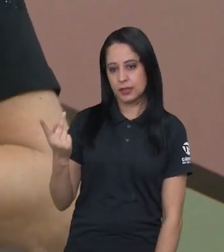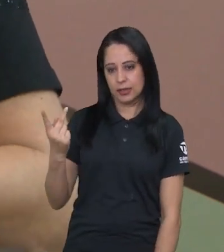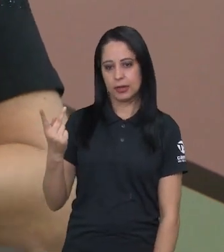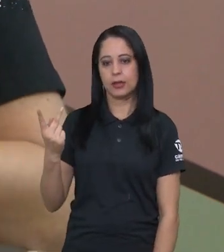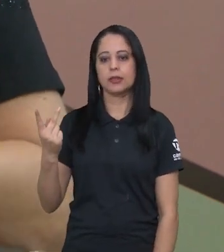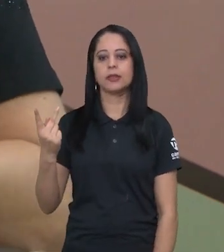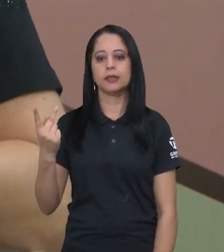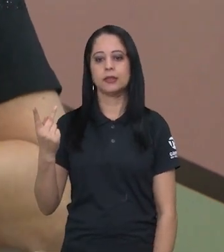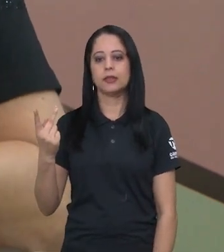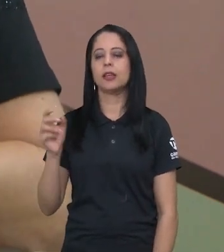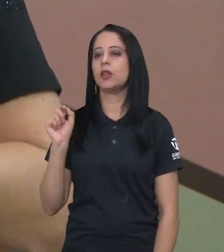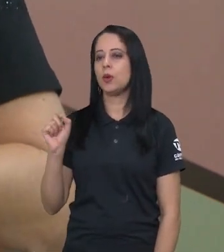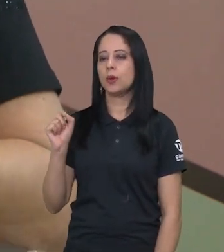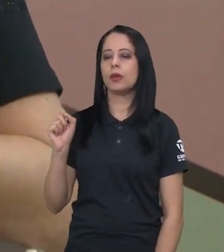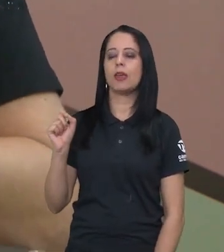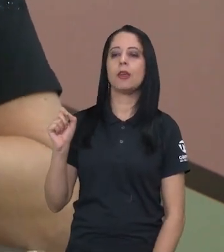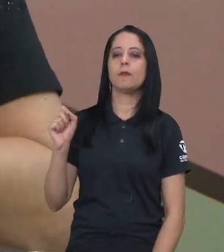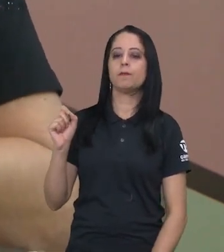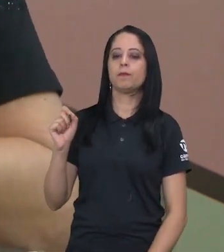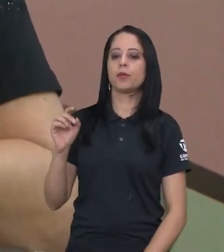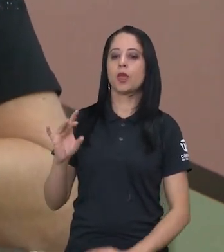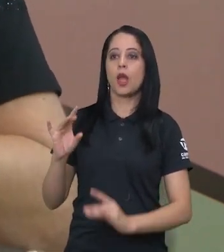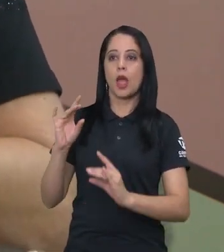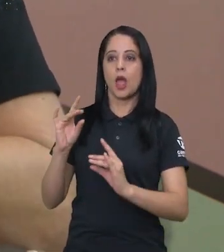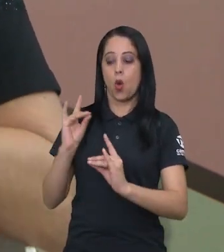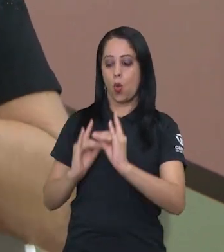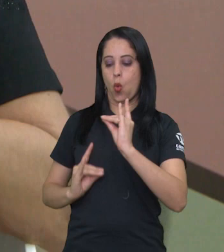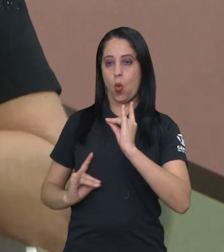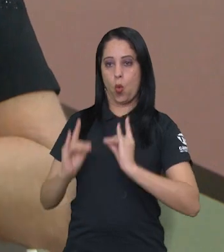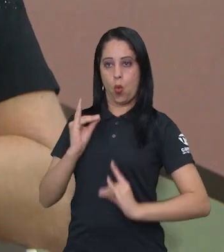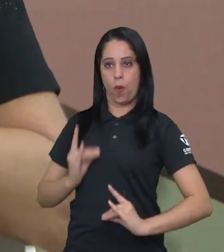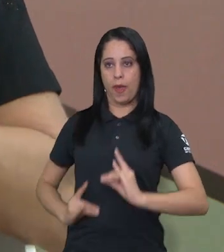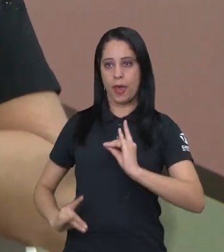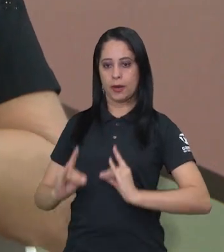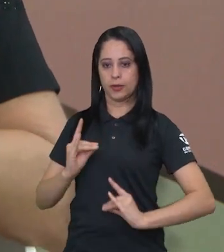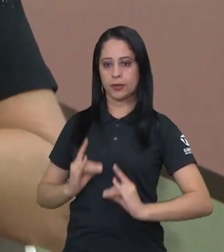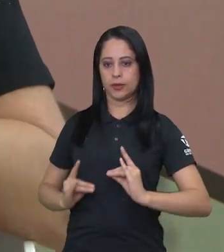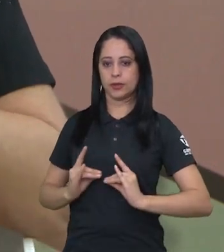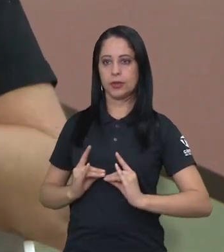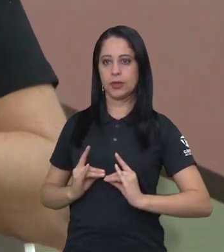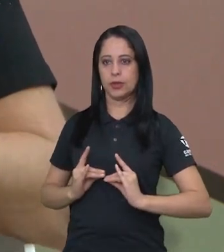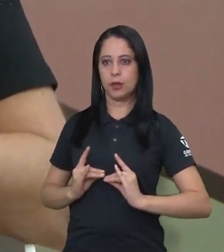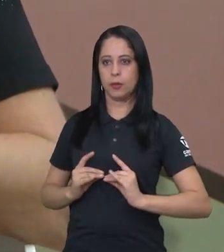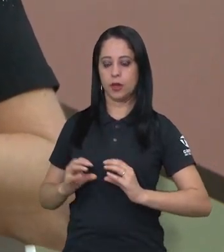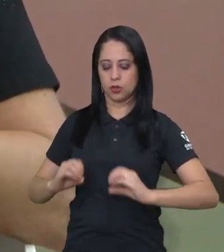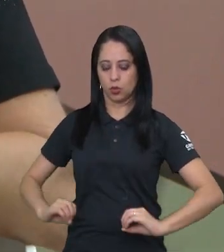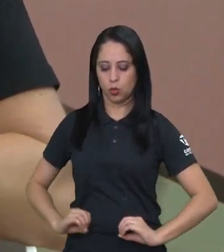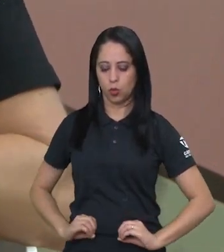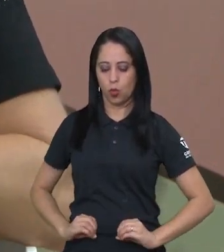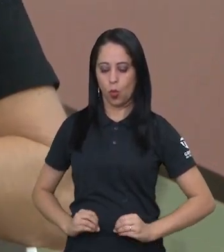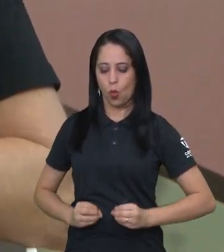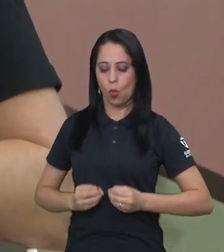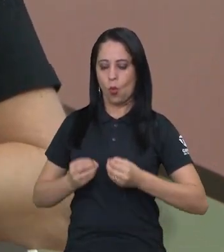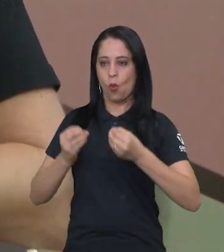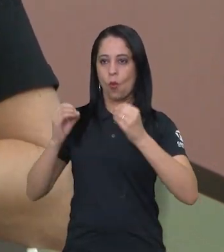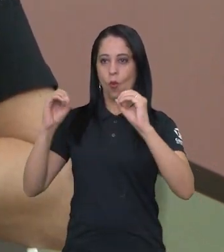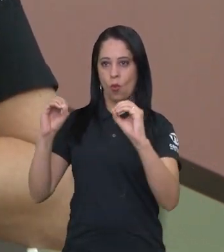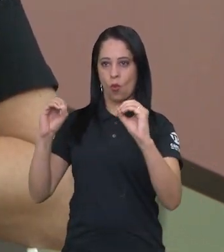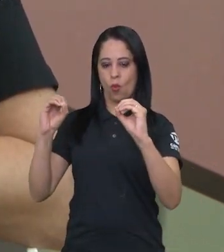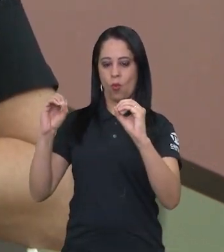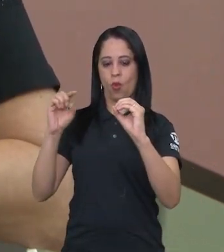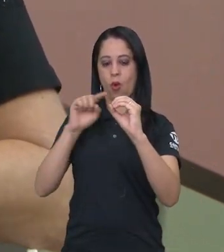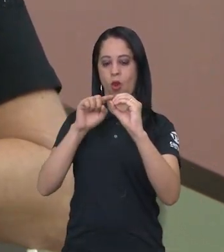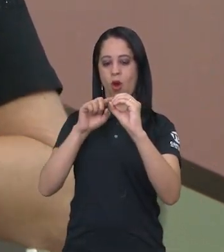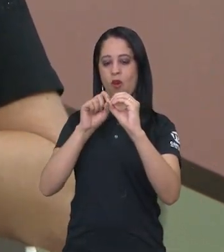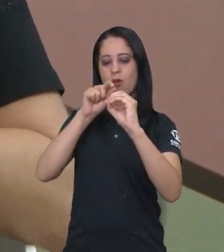né, que é um hormônio que a gente tem. O que o FSH faz no corpo? Ele estimula a produção dos óvulos. Então eu brinco, às vezes quando a